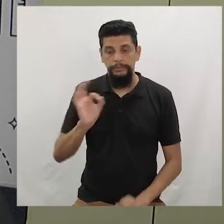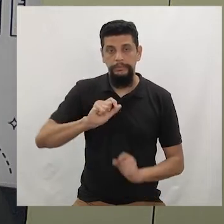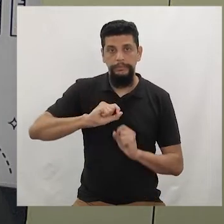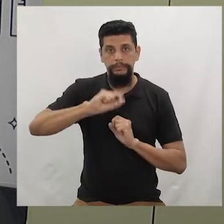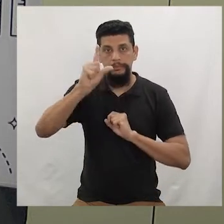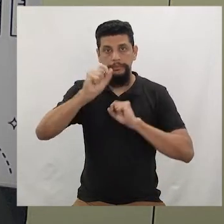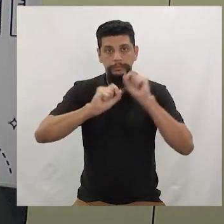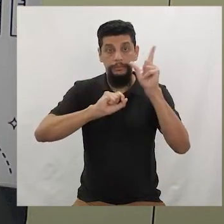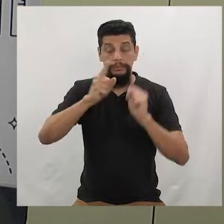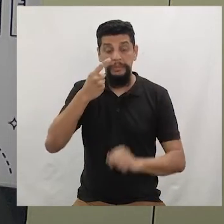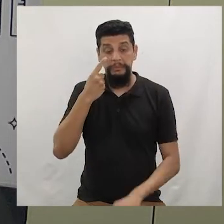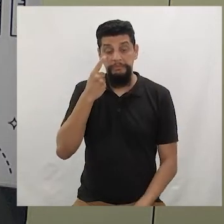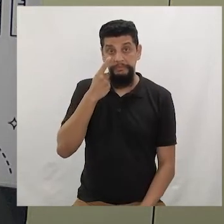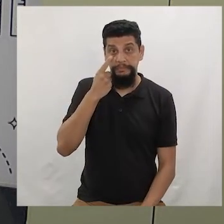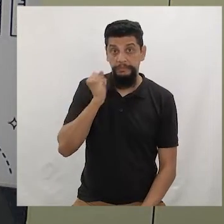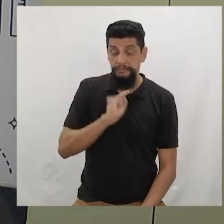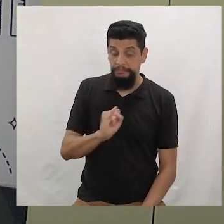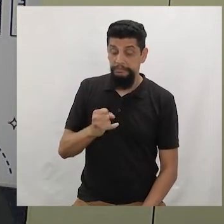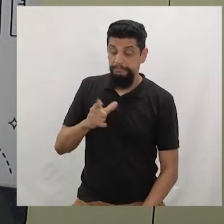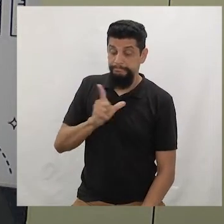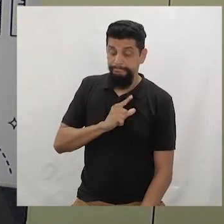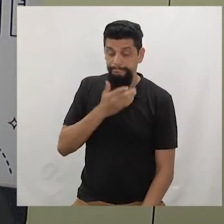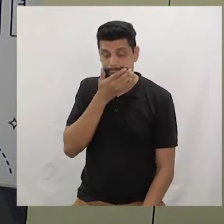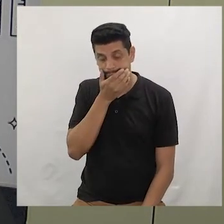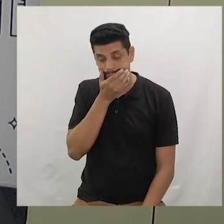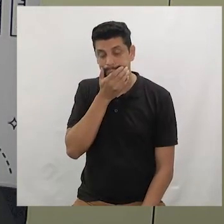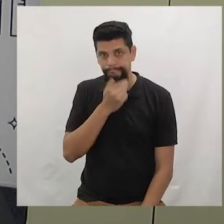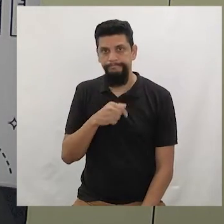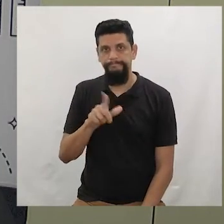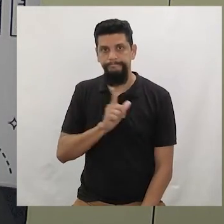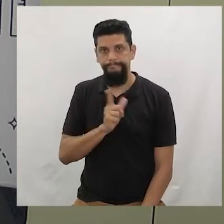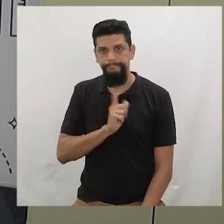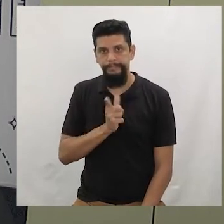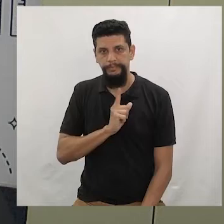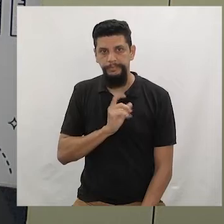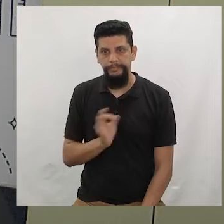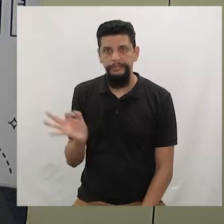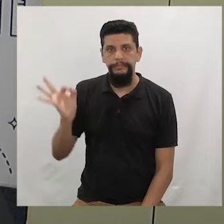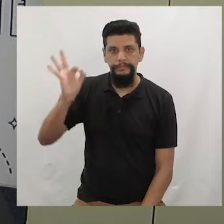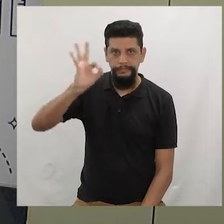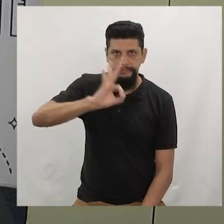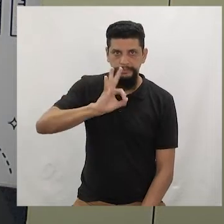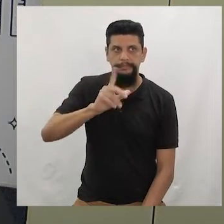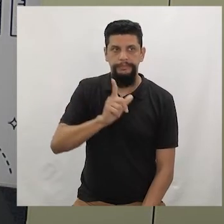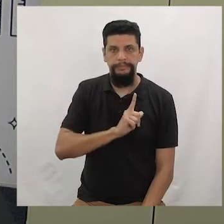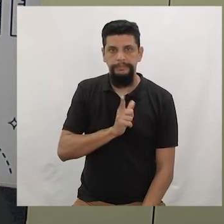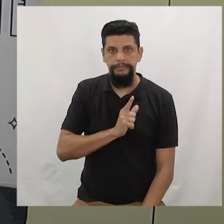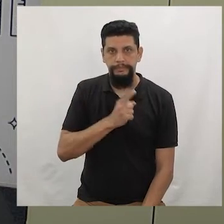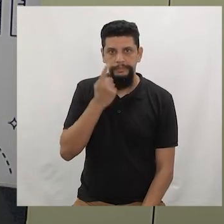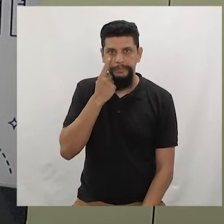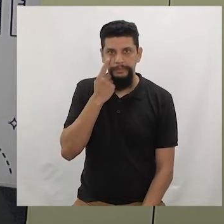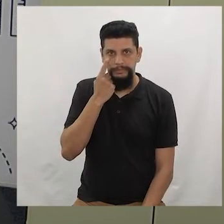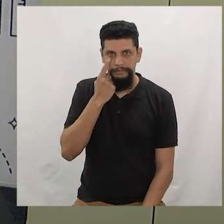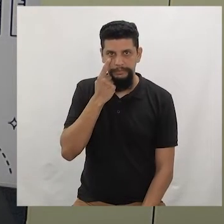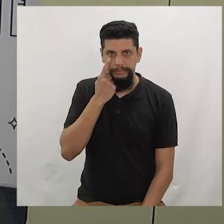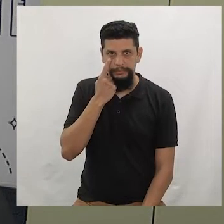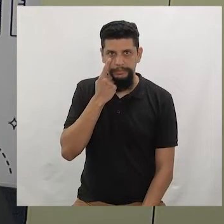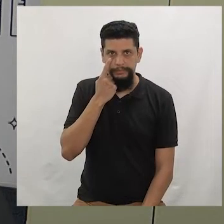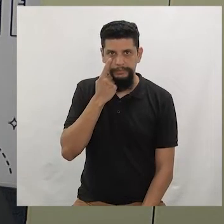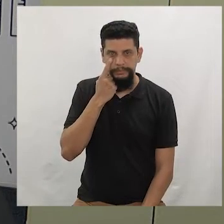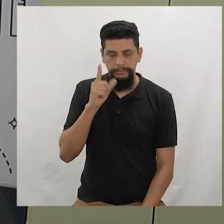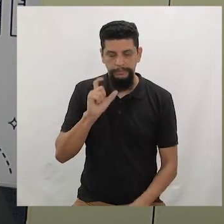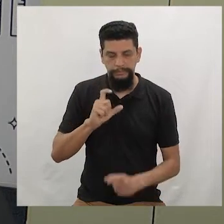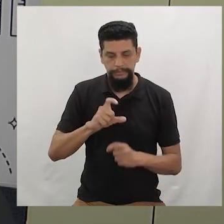estrela? Isso mesmo. Deixa eu ver se eu tenho. Ah, eu tenho. Eu tenho um sol aqui, olha. Estão vendo o